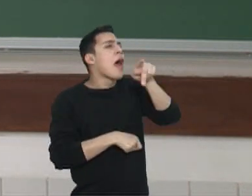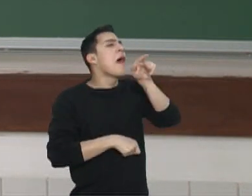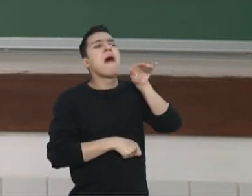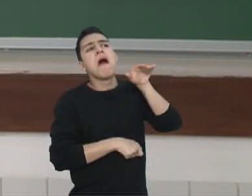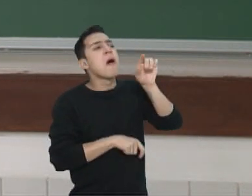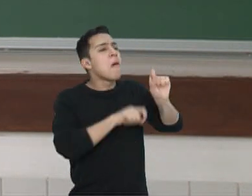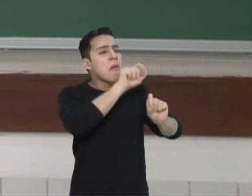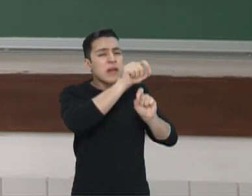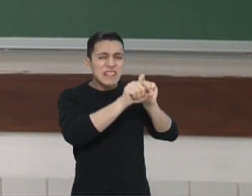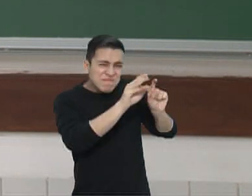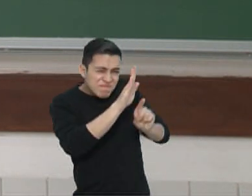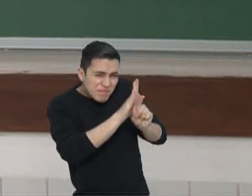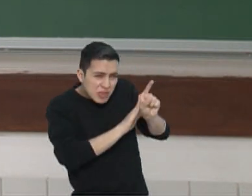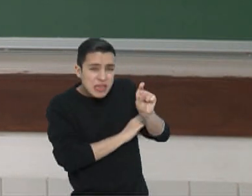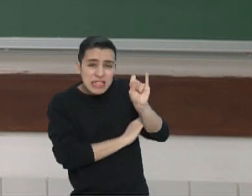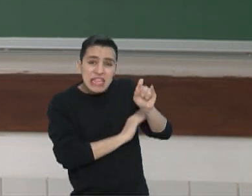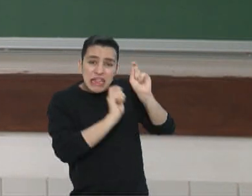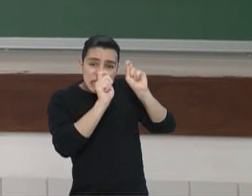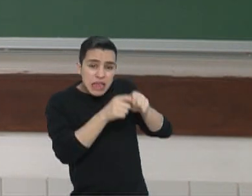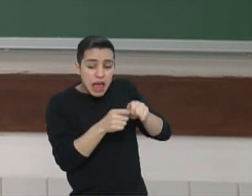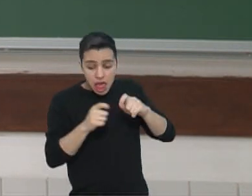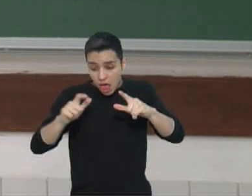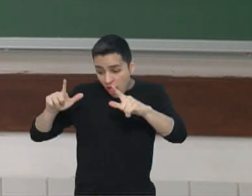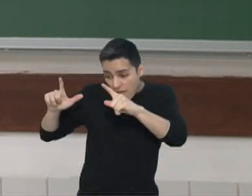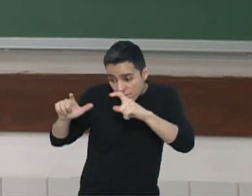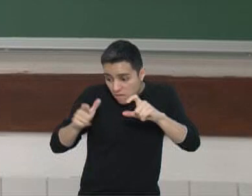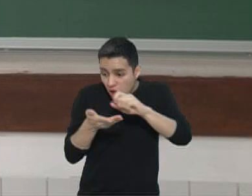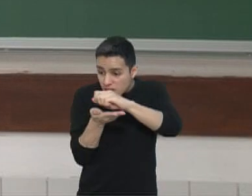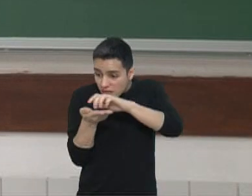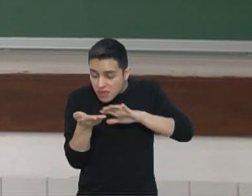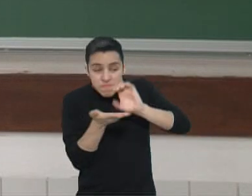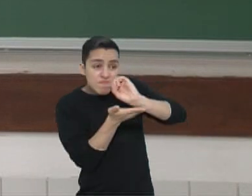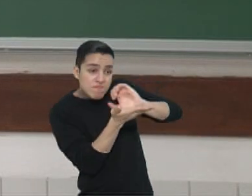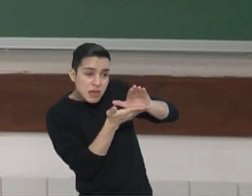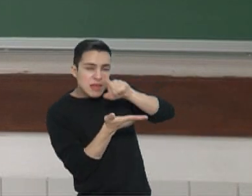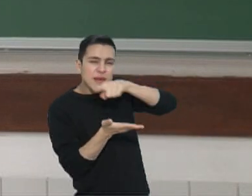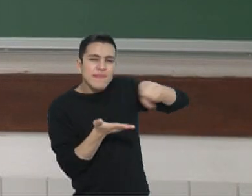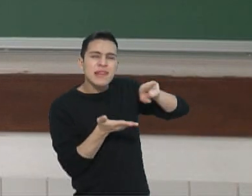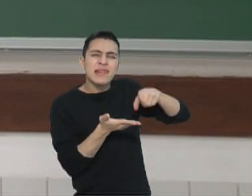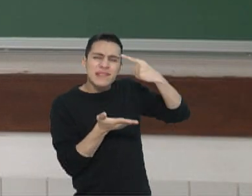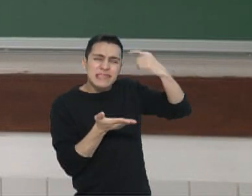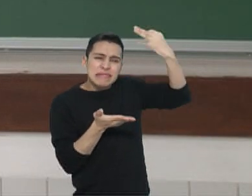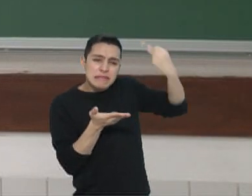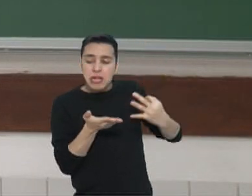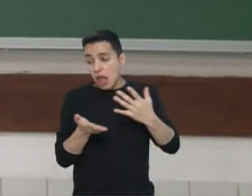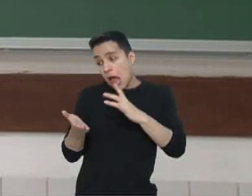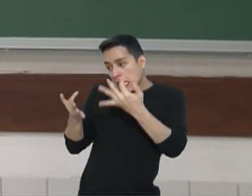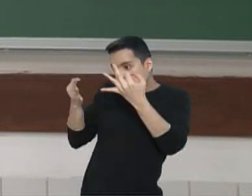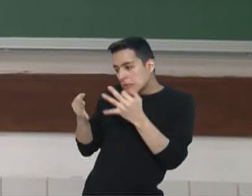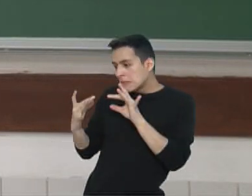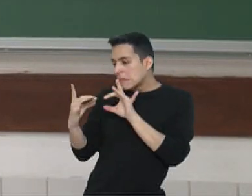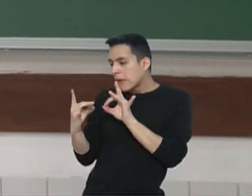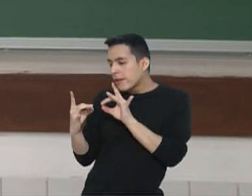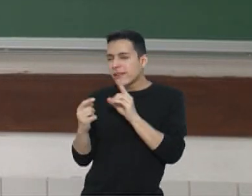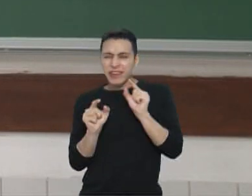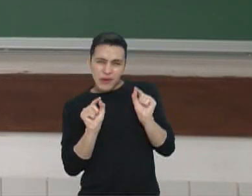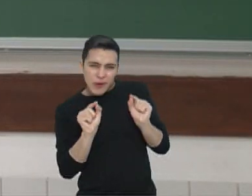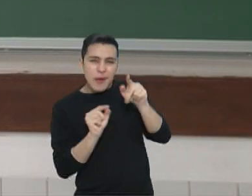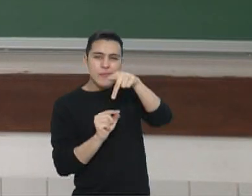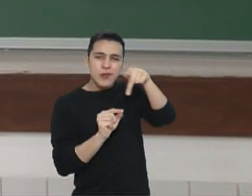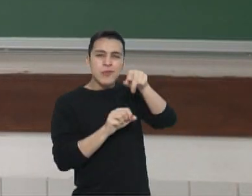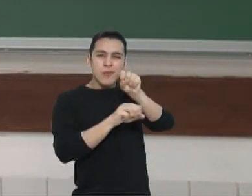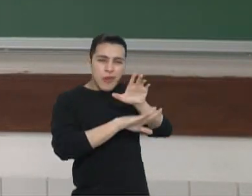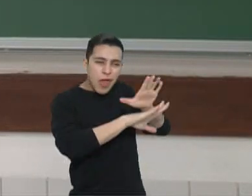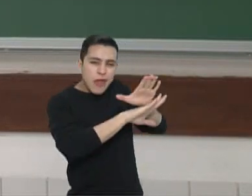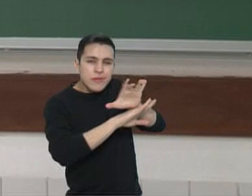professora, e pergunte se você pode mandar a foto desse exercício para ver se você conseguiu fazer certinho. Assim o professor conseguirá ajudar